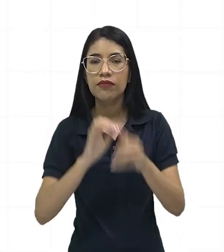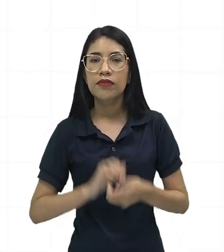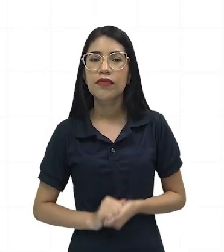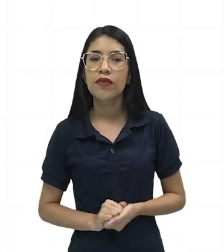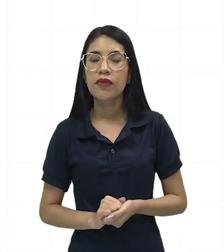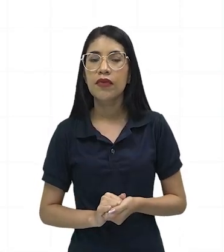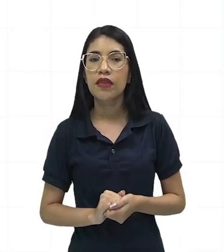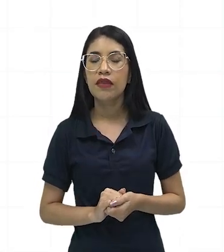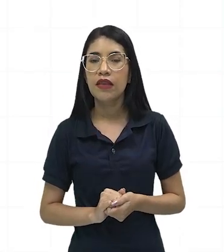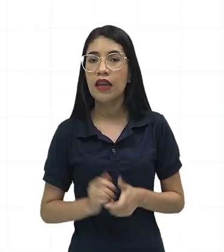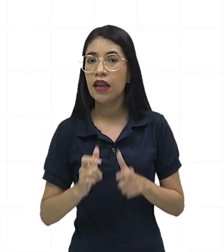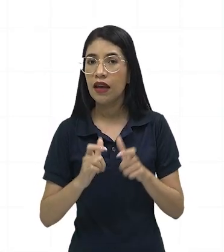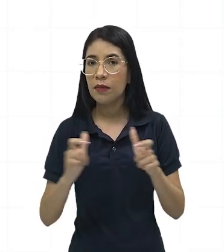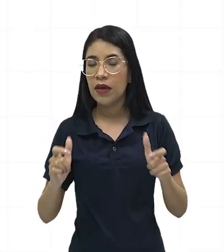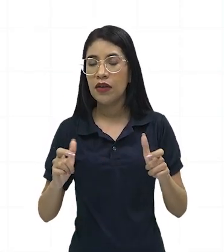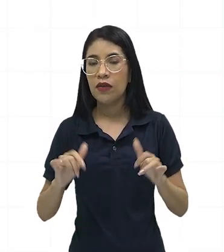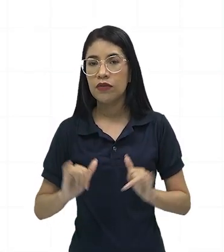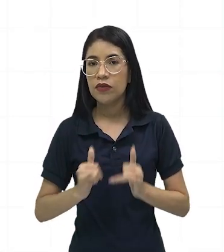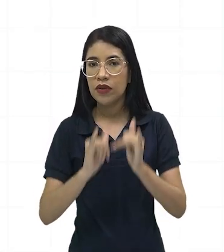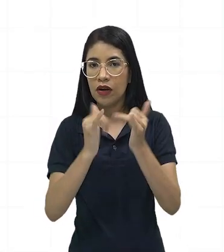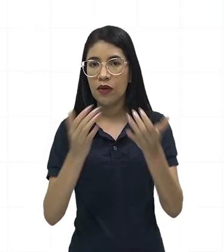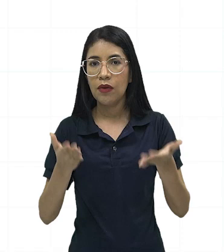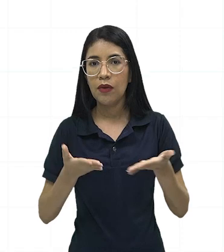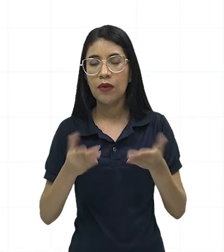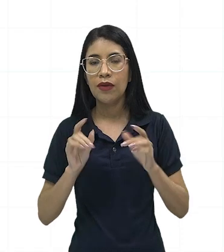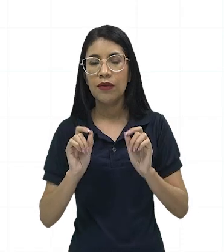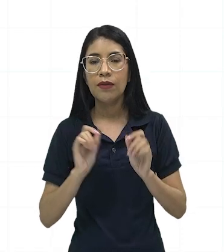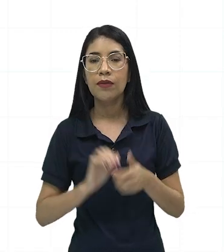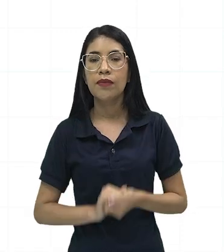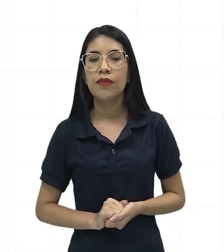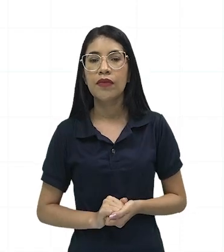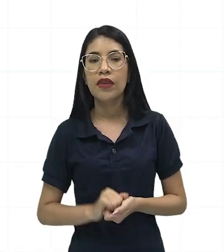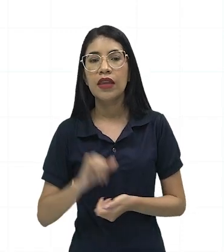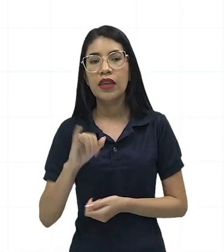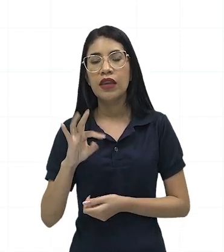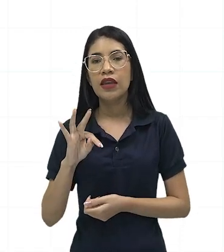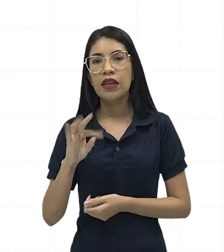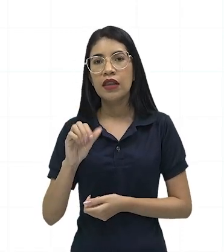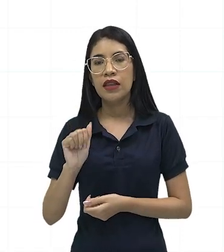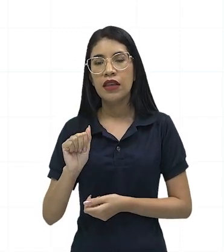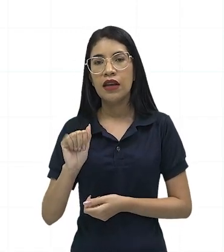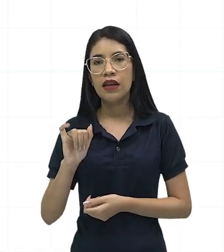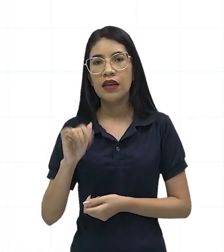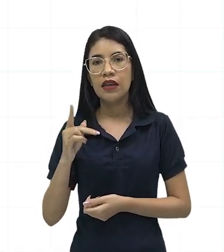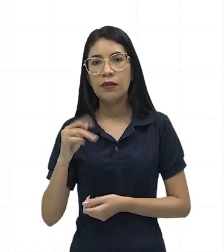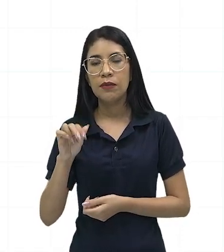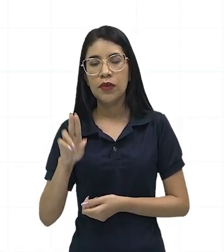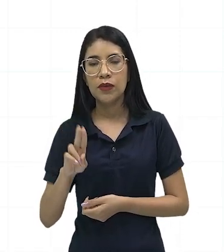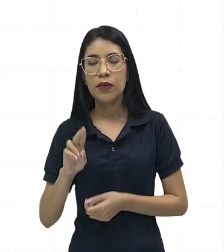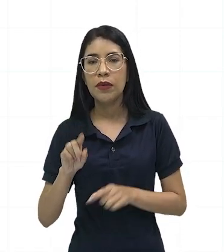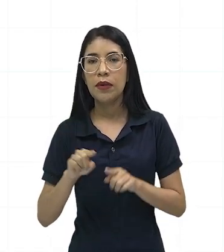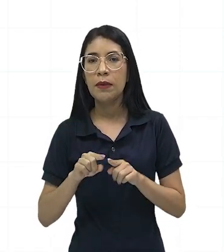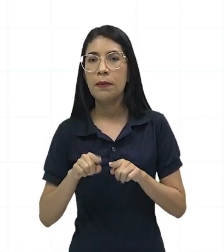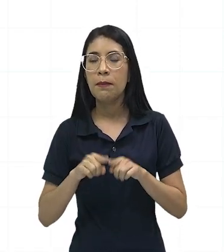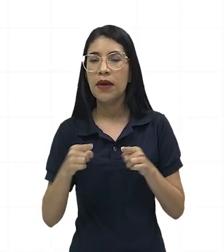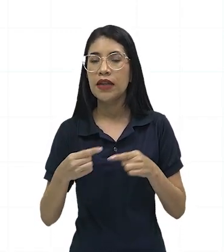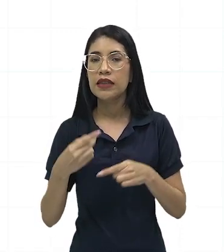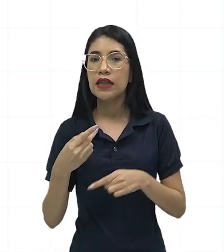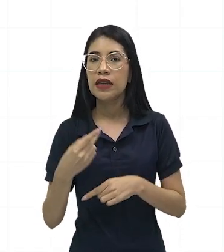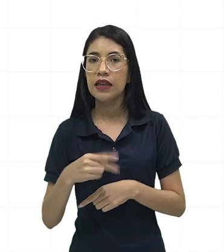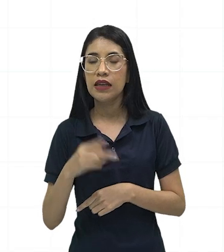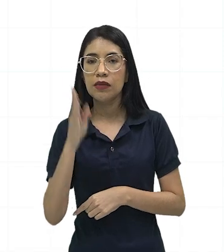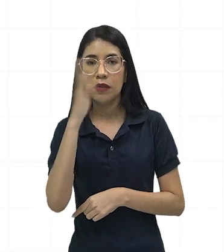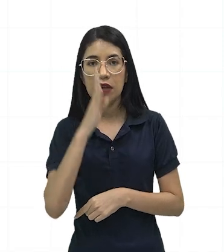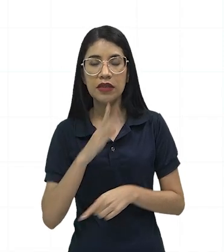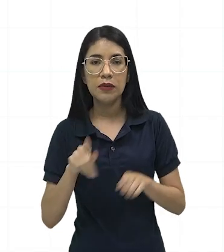maior usina hidrelétrica do nosso país hoje é a de Itaipu. Mas a Itaipu, gente, ela é tanto do Brasil